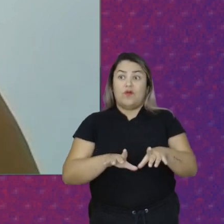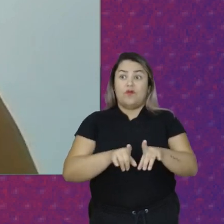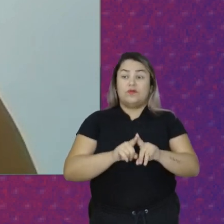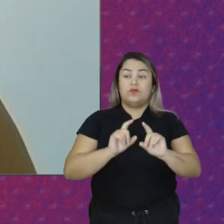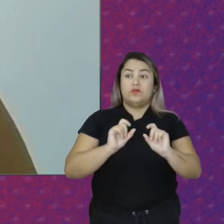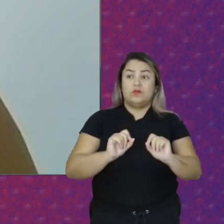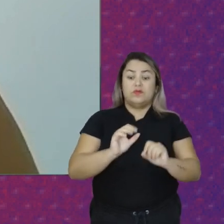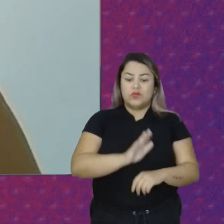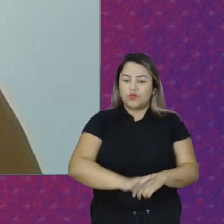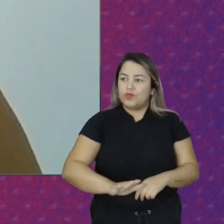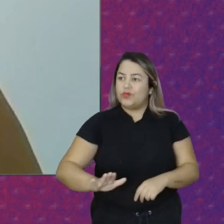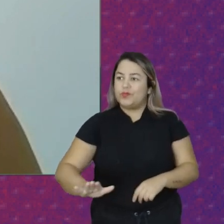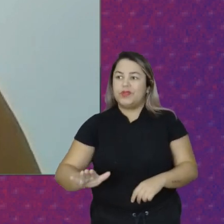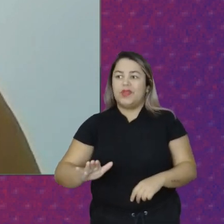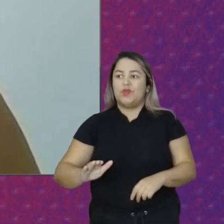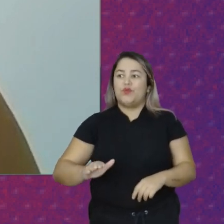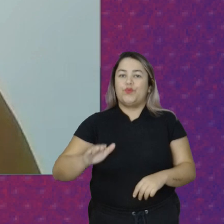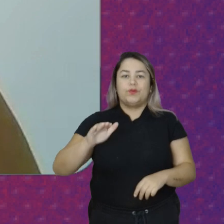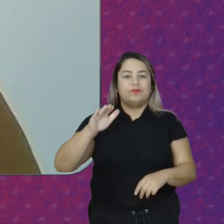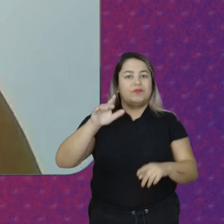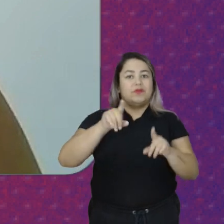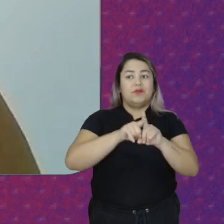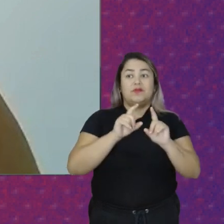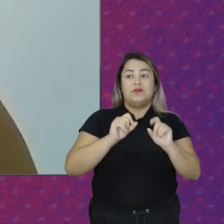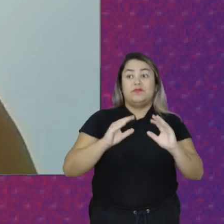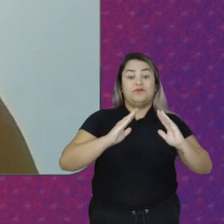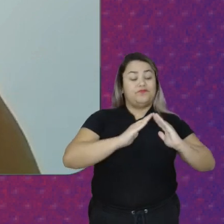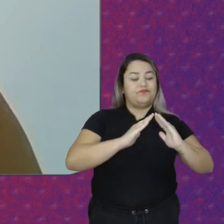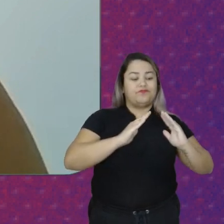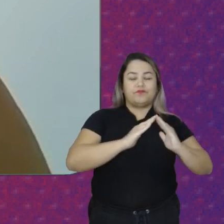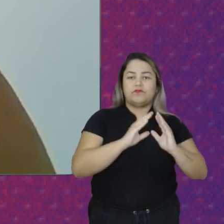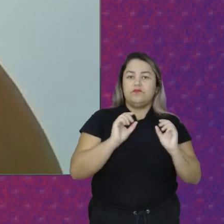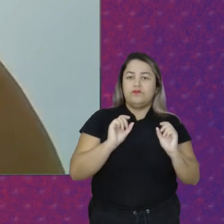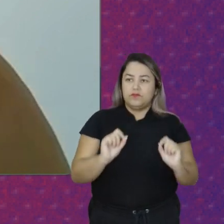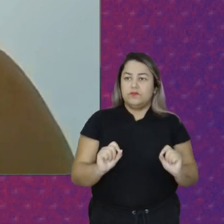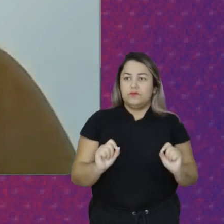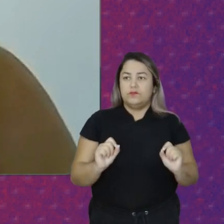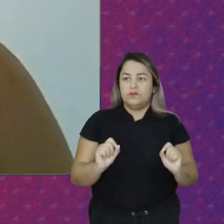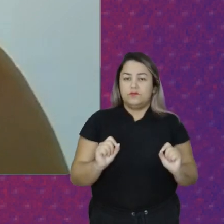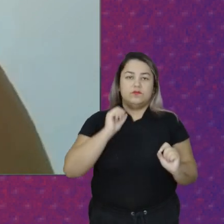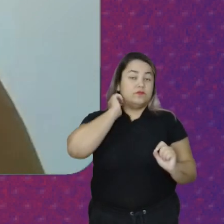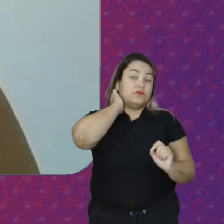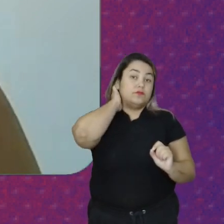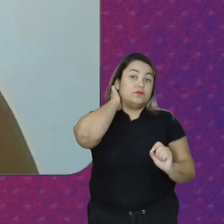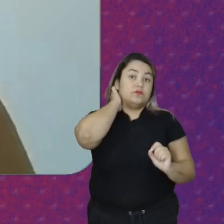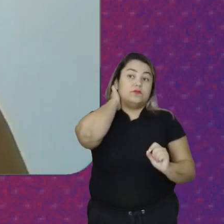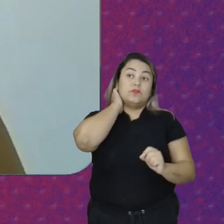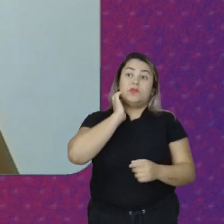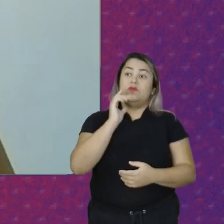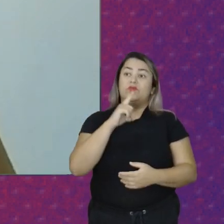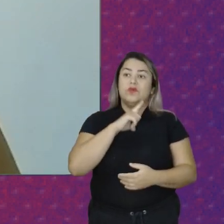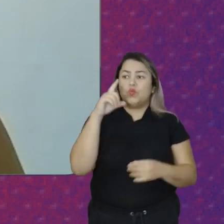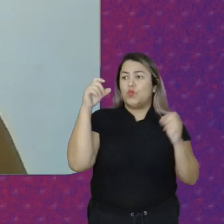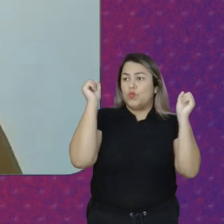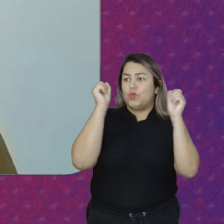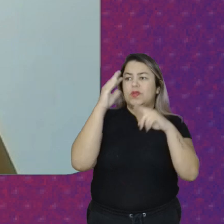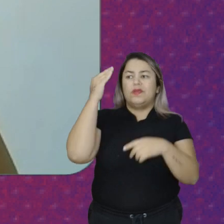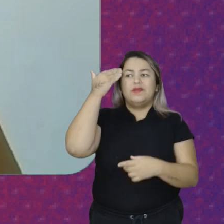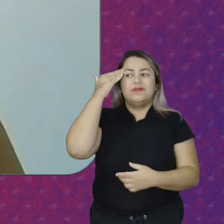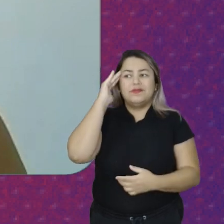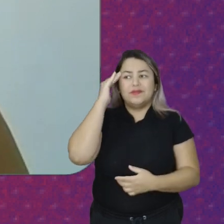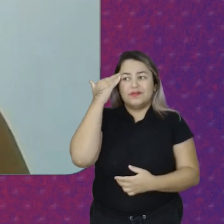desde muito pequena, ela, inclusive, tinha dificuldade de